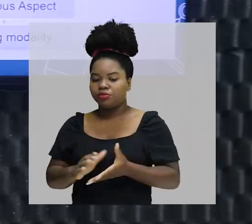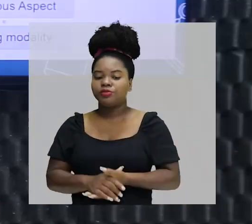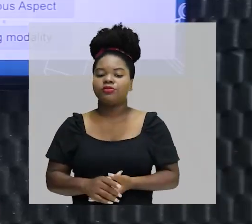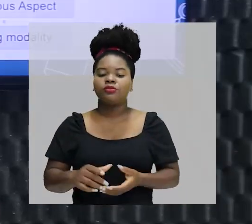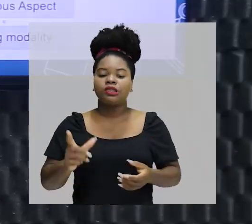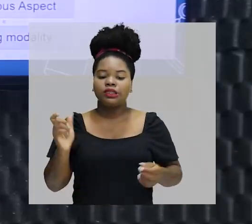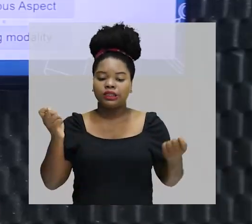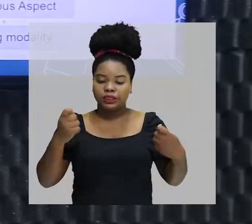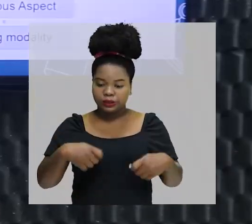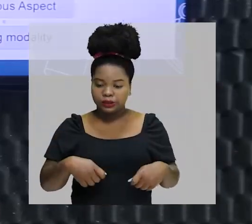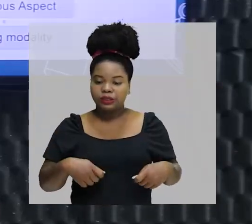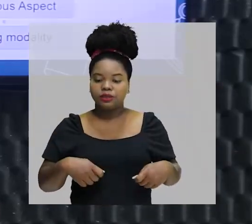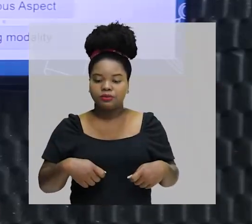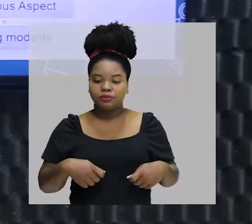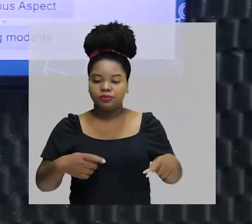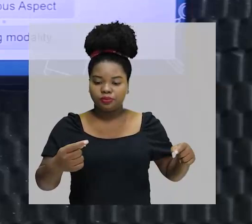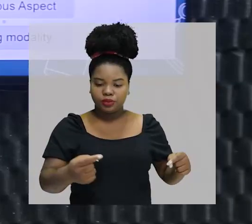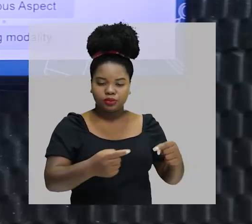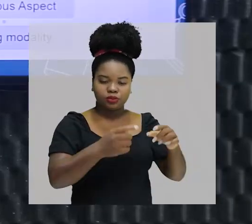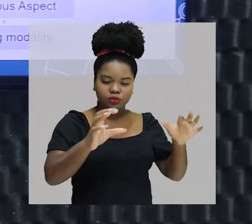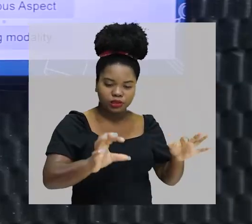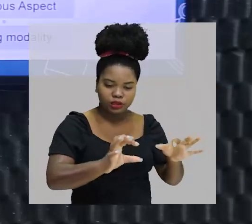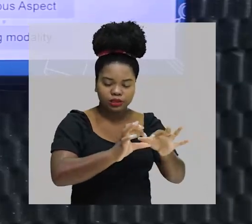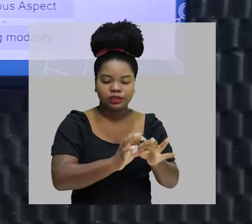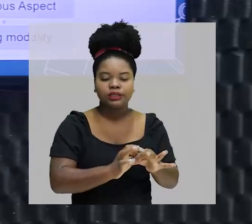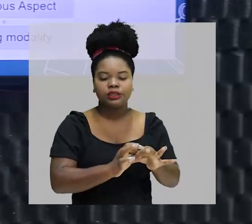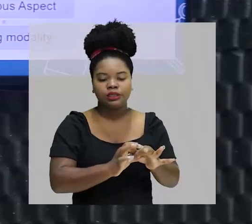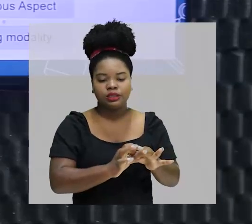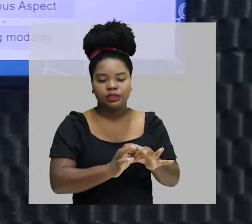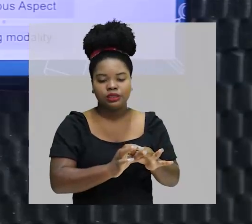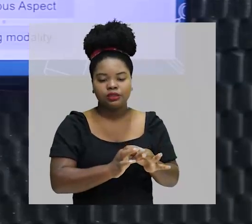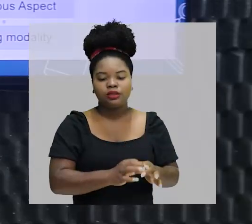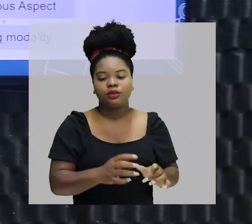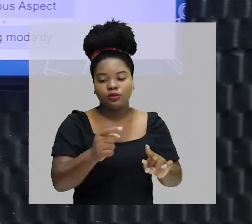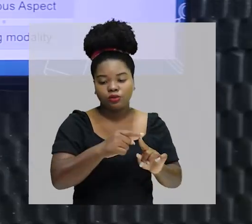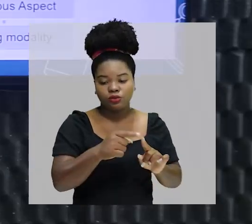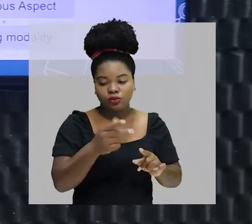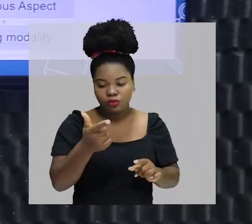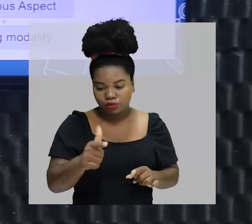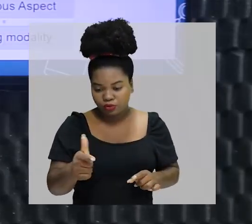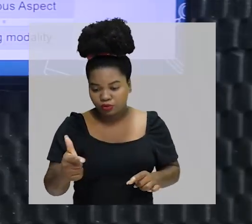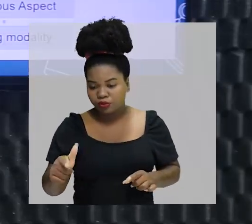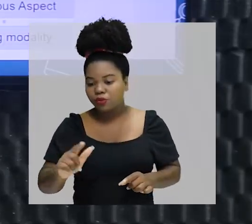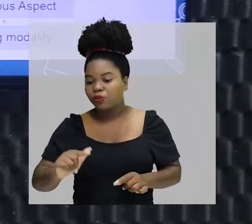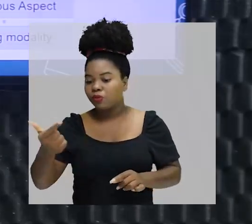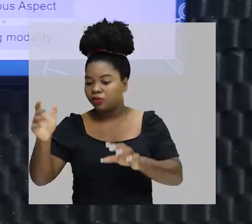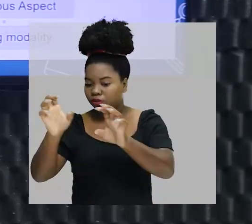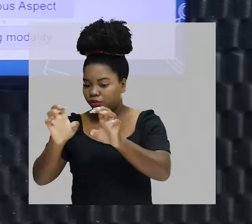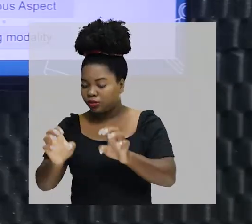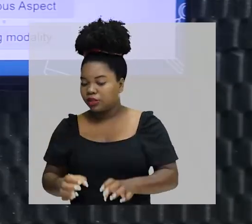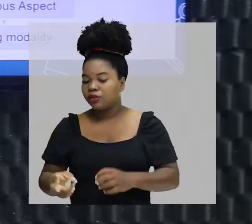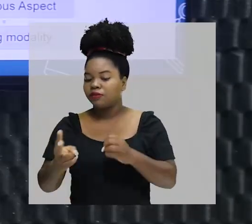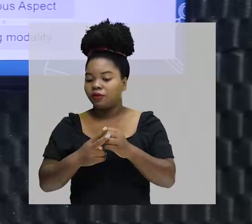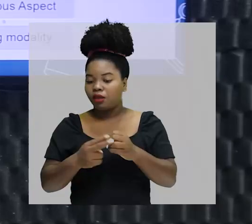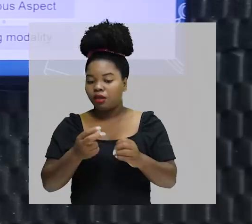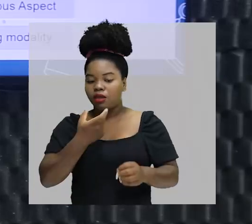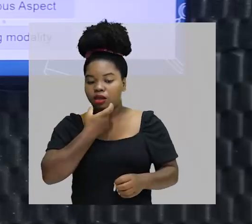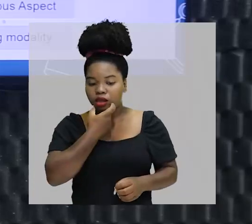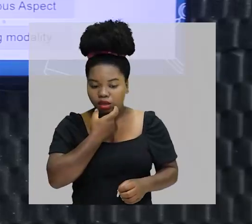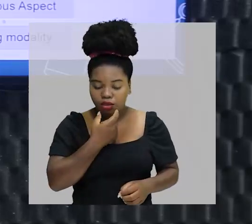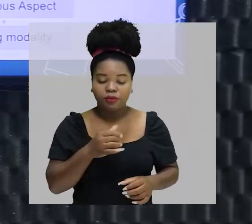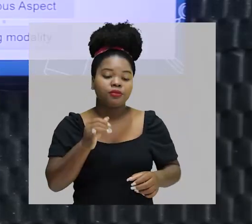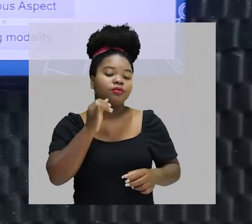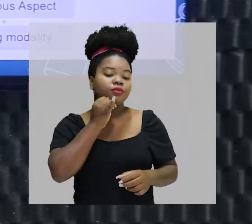podemos combinar o aspecto contínuo com outras estruturas verbais da língua inglesa. Por exemplo, eu